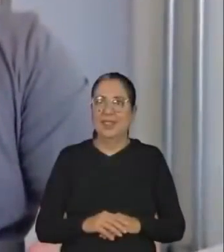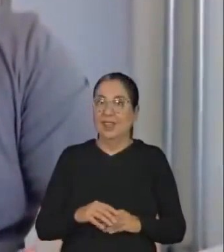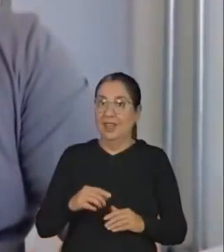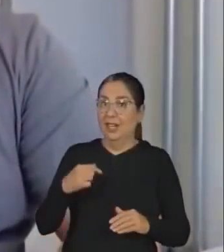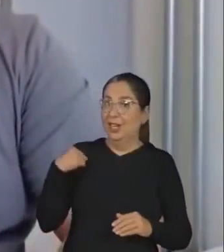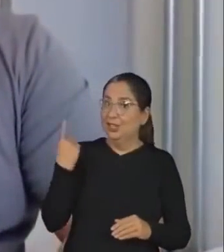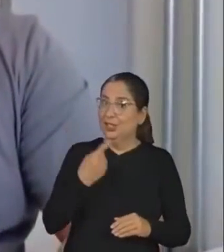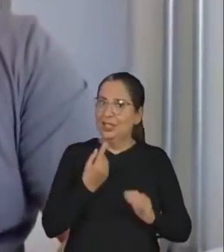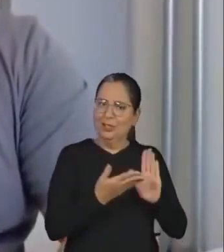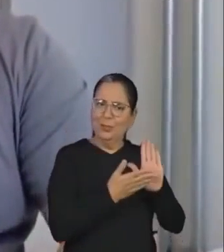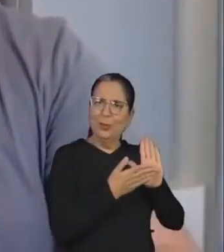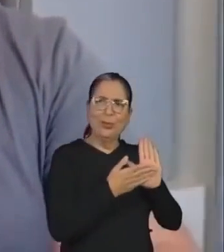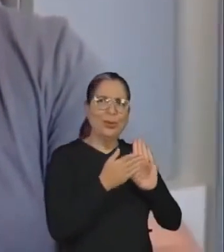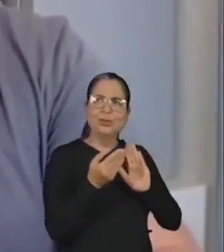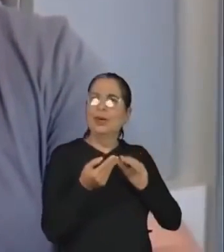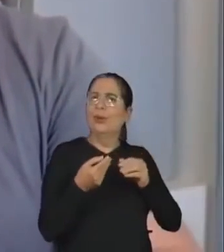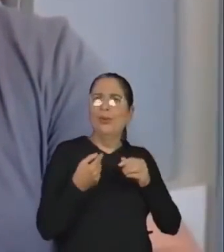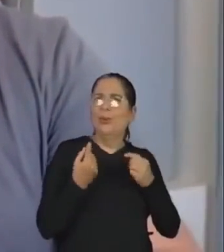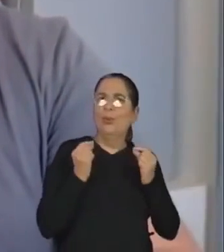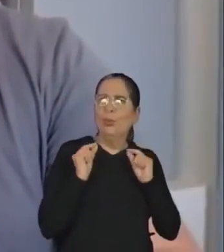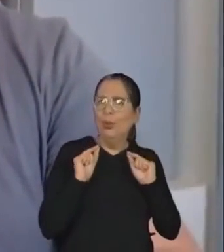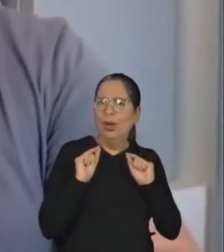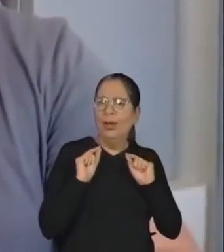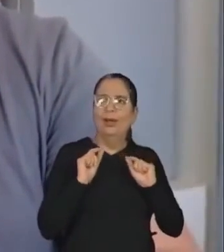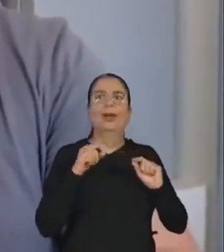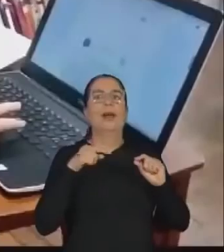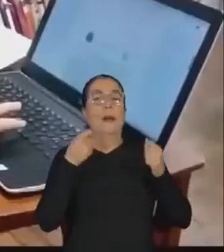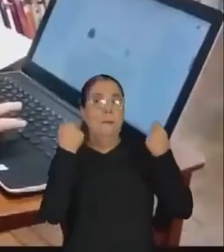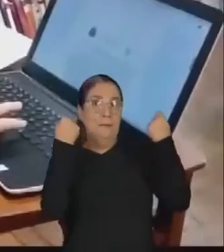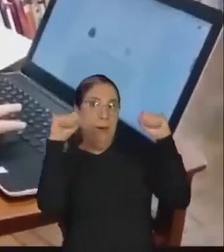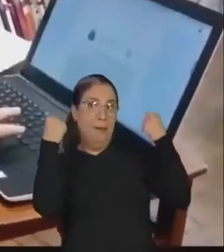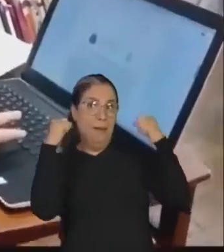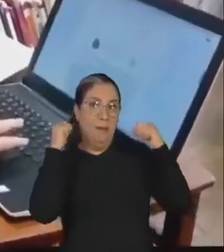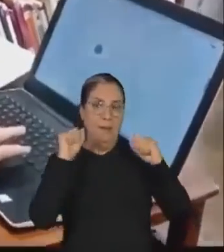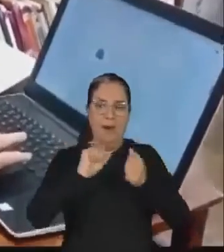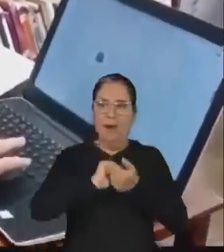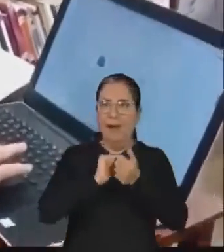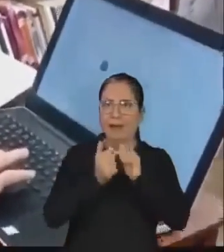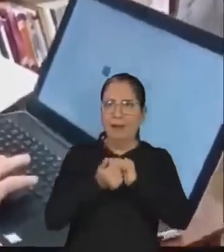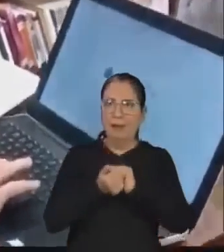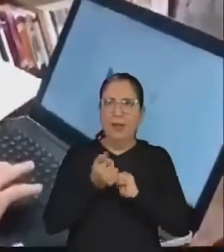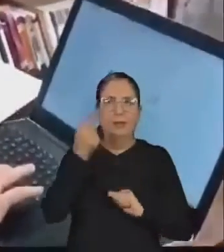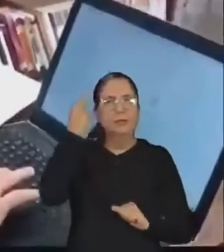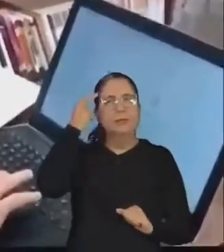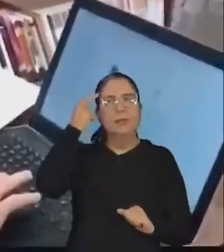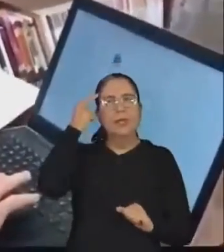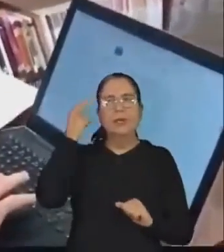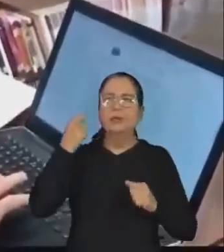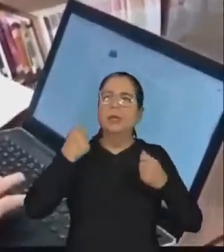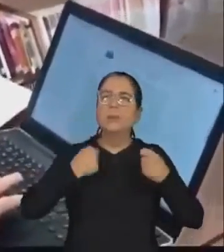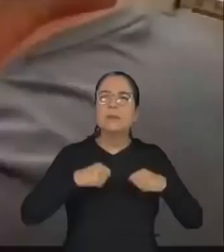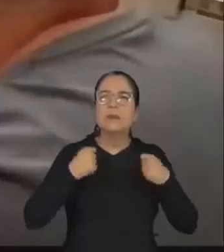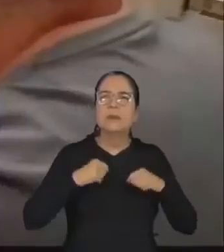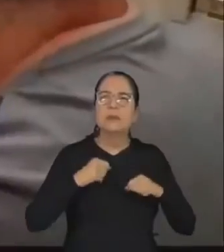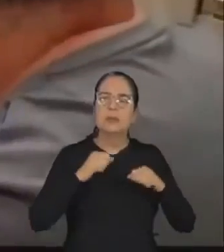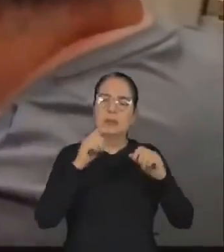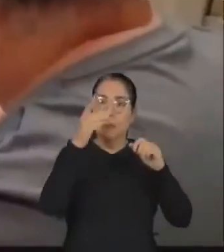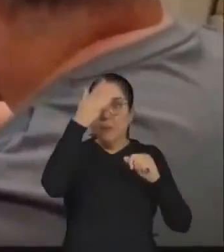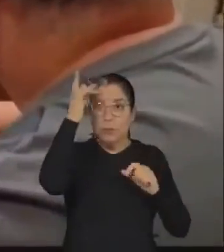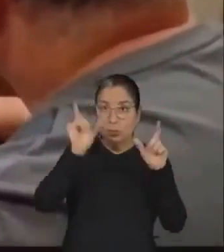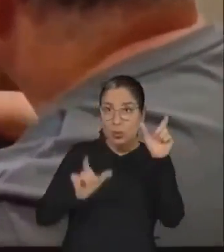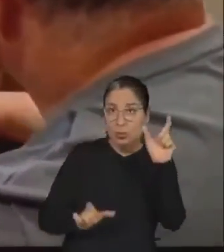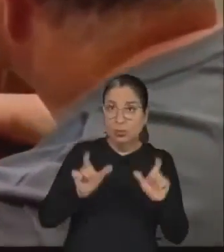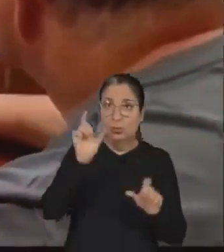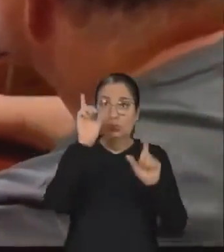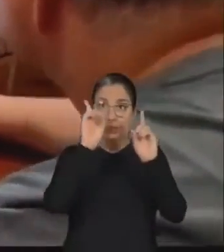Propomos algumas atividades para os alunos fazerem em casa, onde eles pudessem contemplar o desenvolvimento das